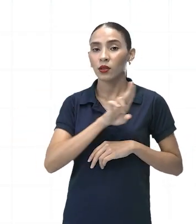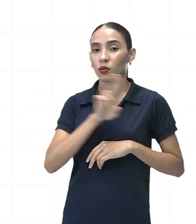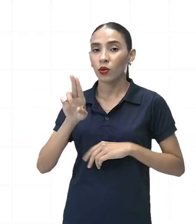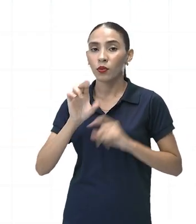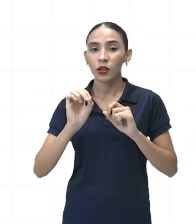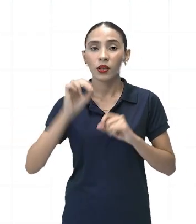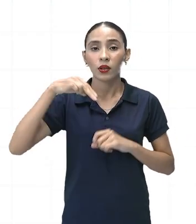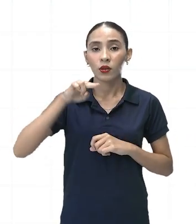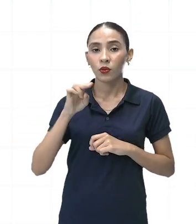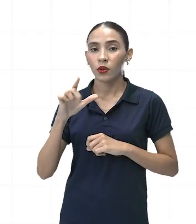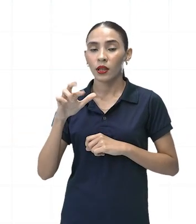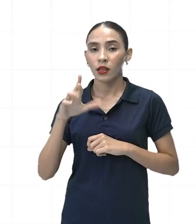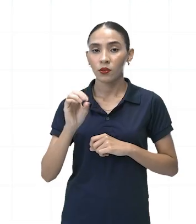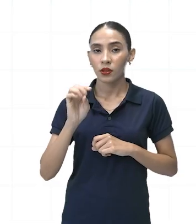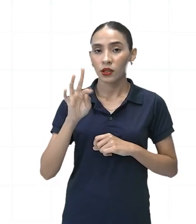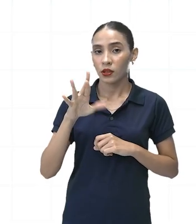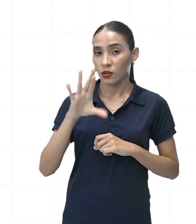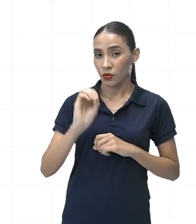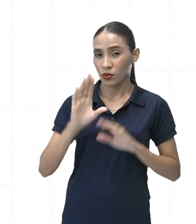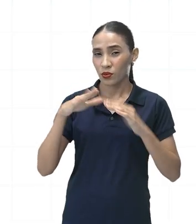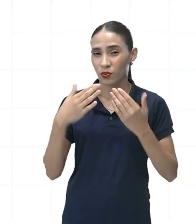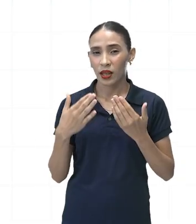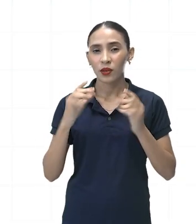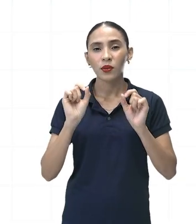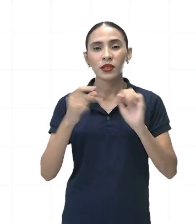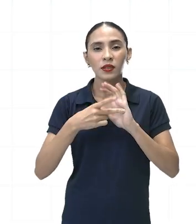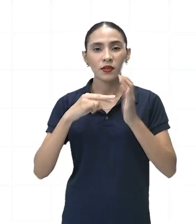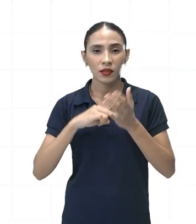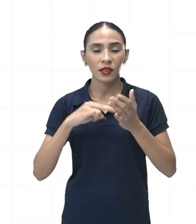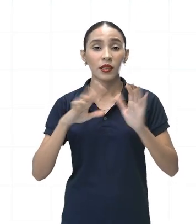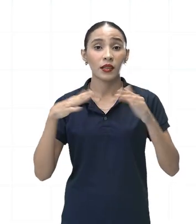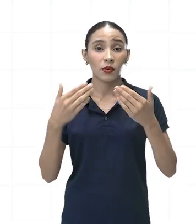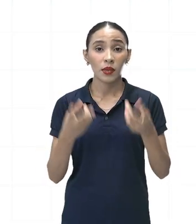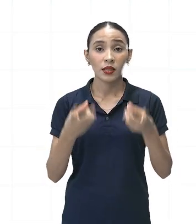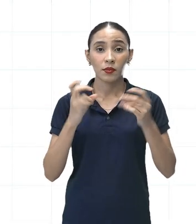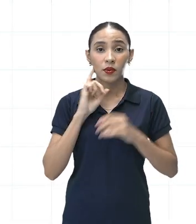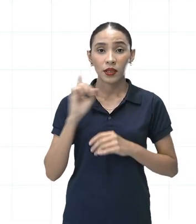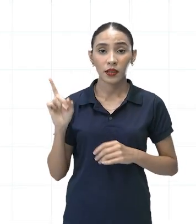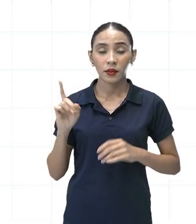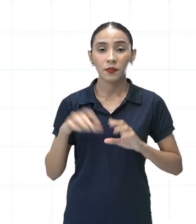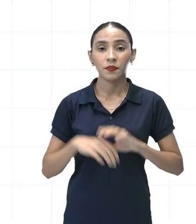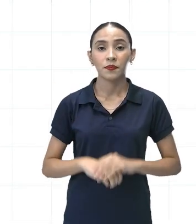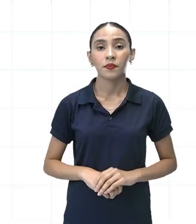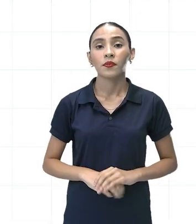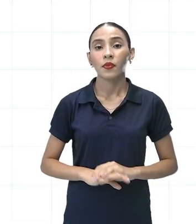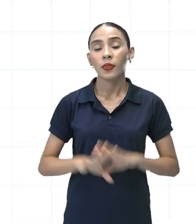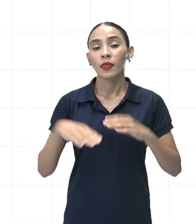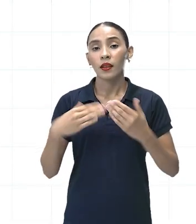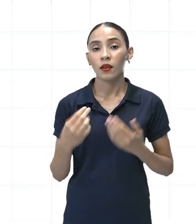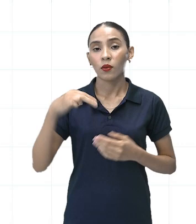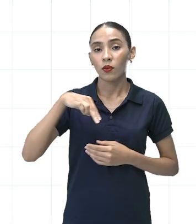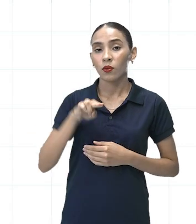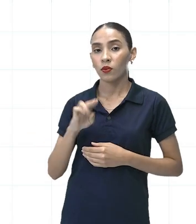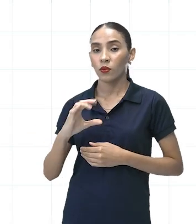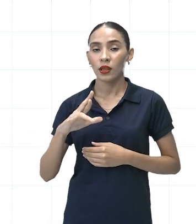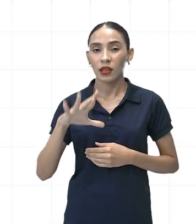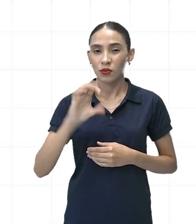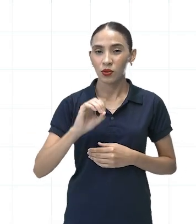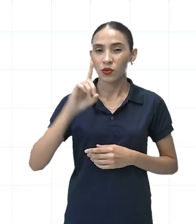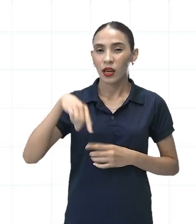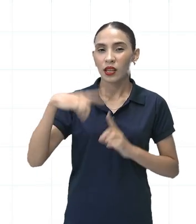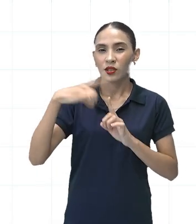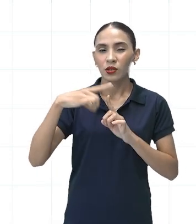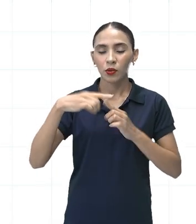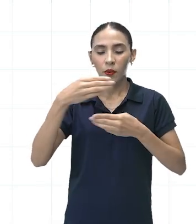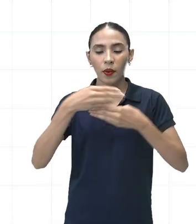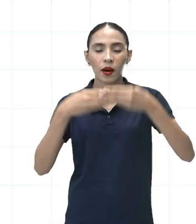chamada de nucleotídeo. Quem são esses nucleotídeos? Vejam só. Bem, os nucleotídeos funcionam como